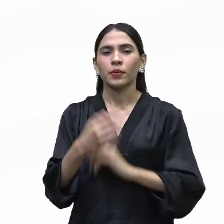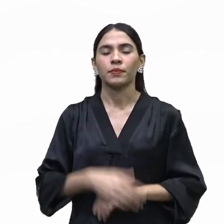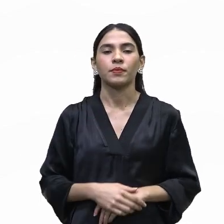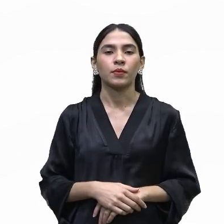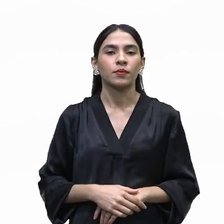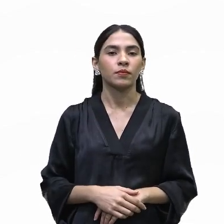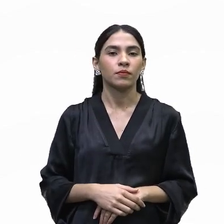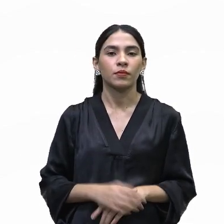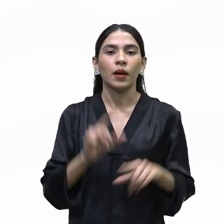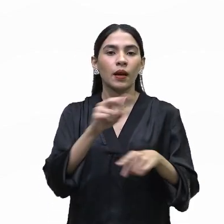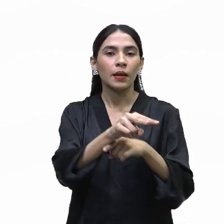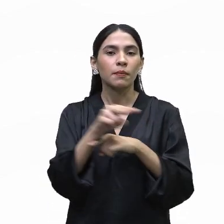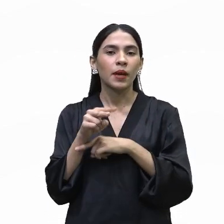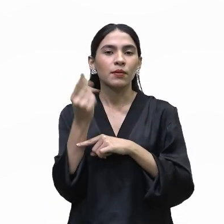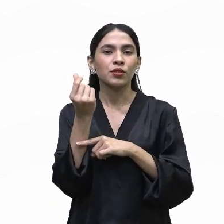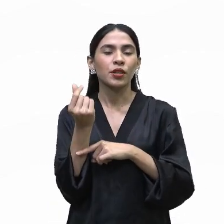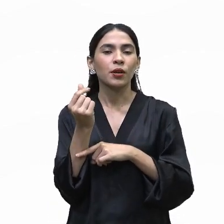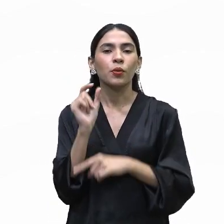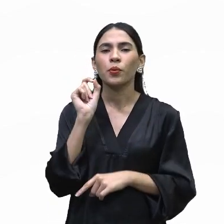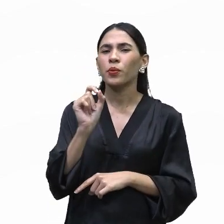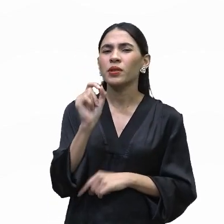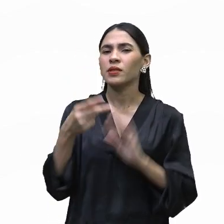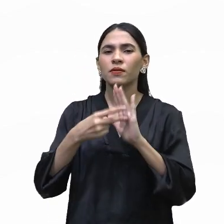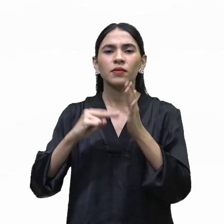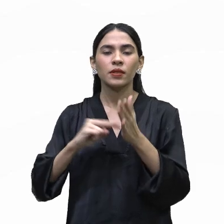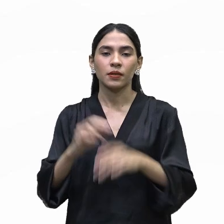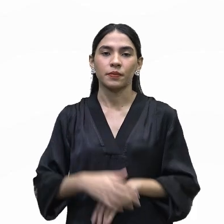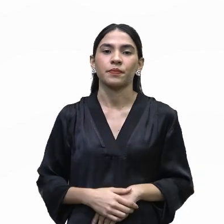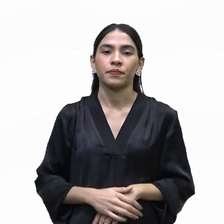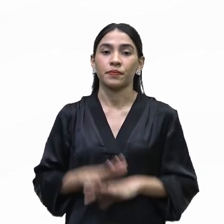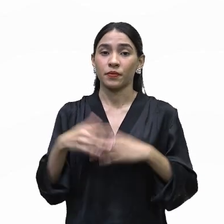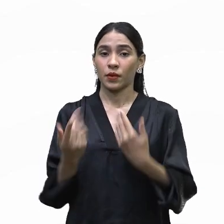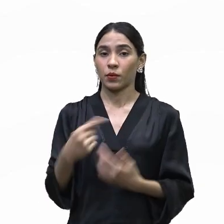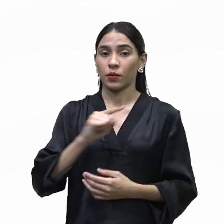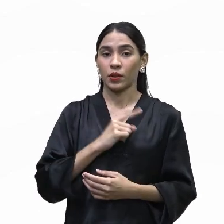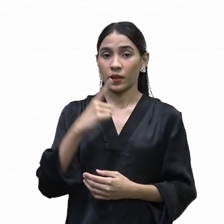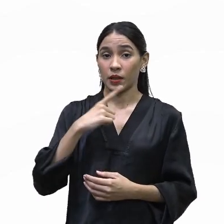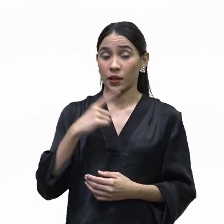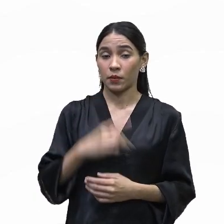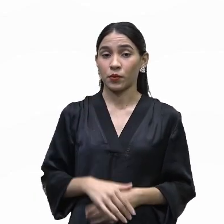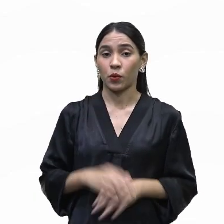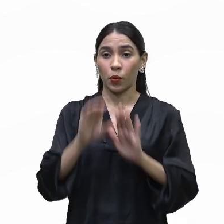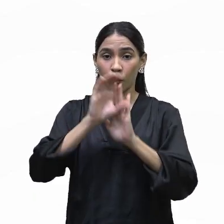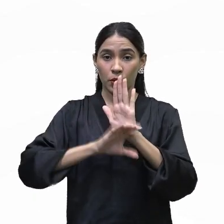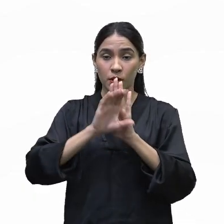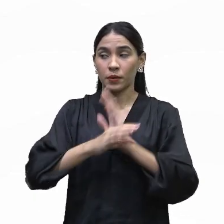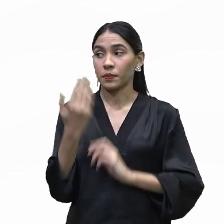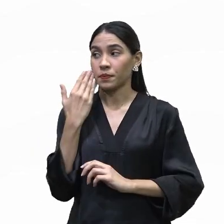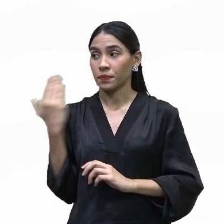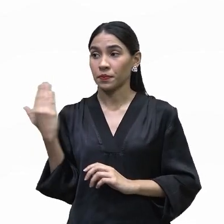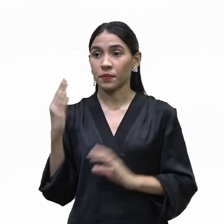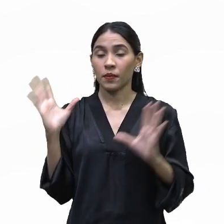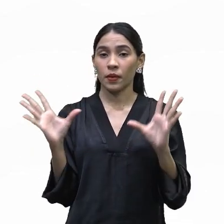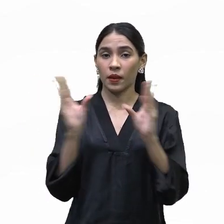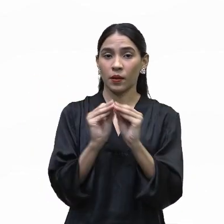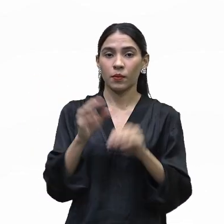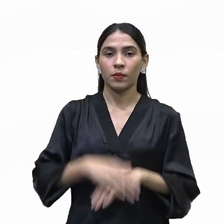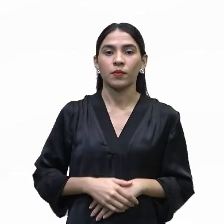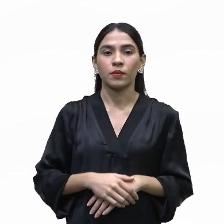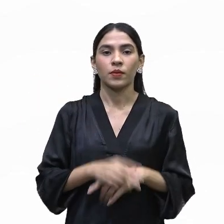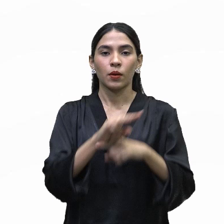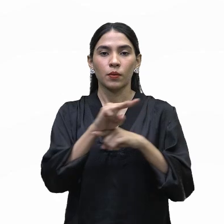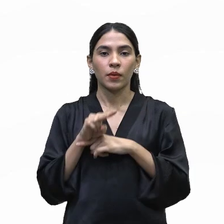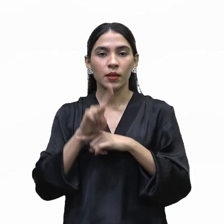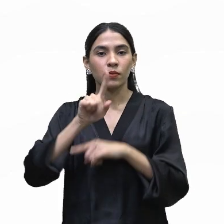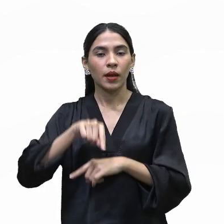O que é um empréstimo financeiro? E aí nós temos aí a seguinte definição. Em resumo, o empréstimo